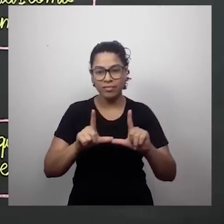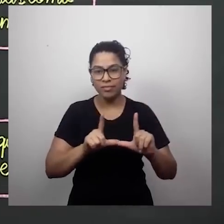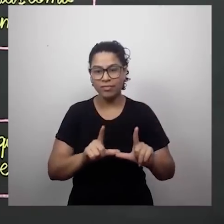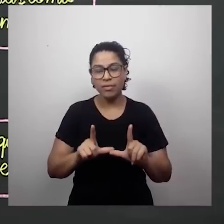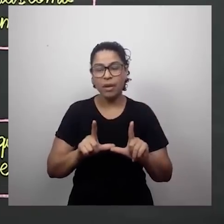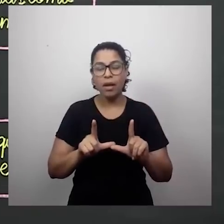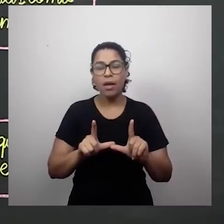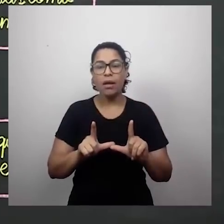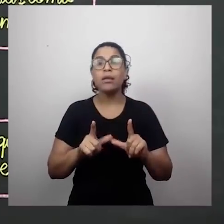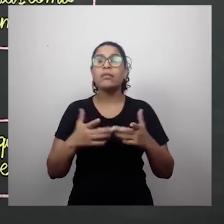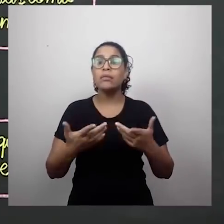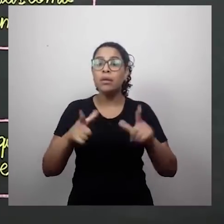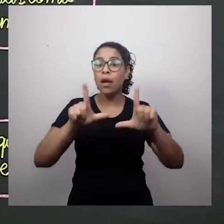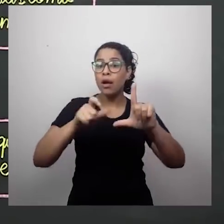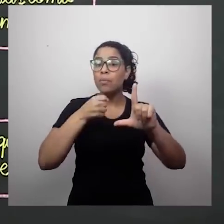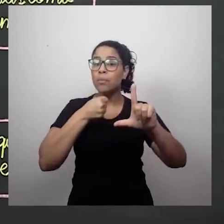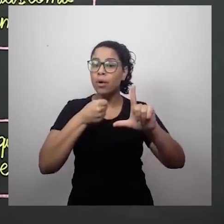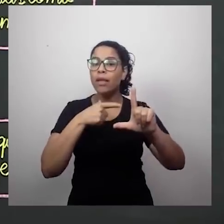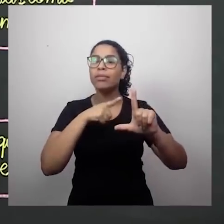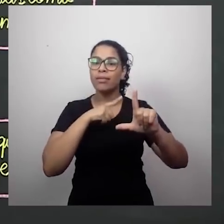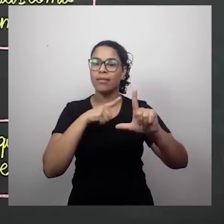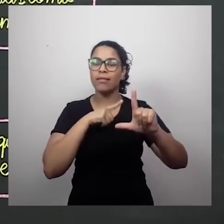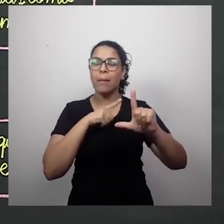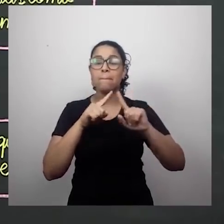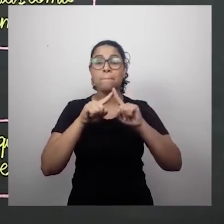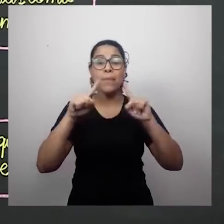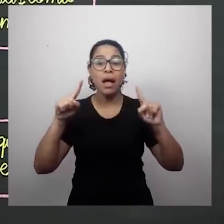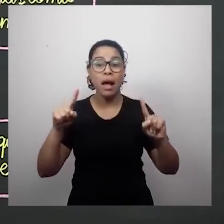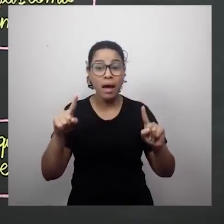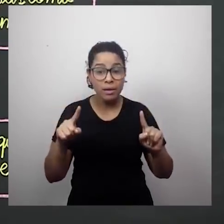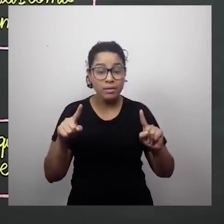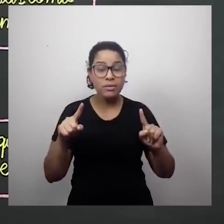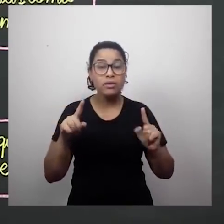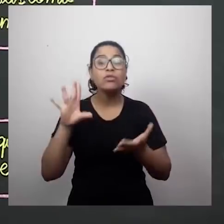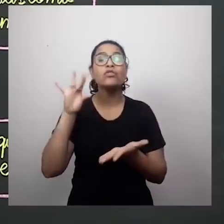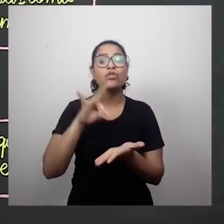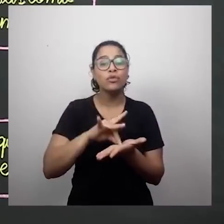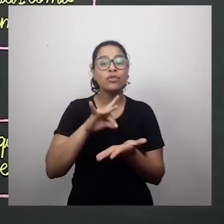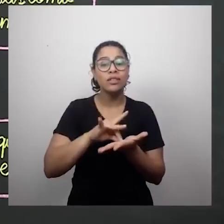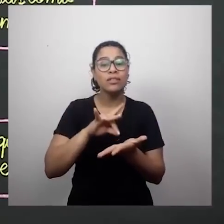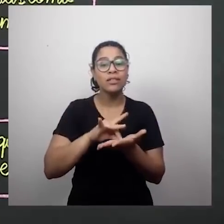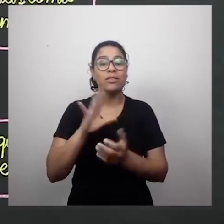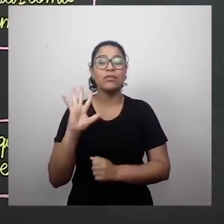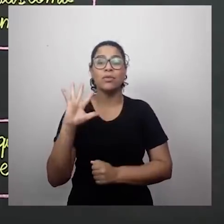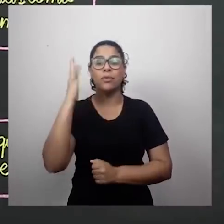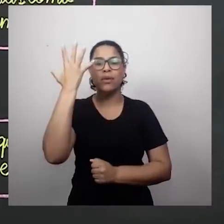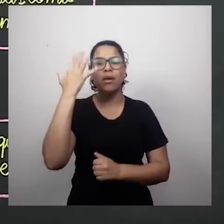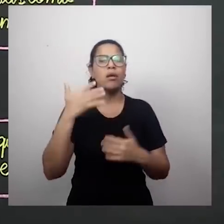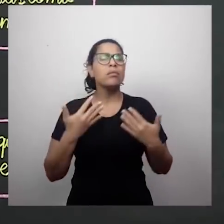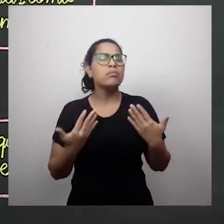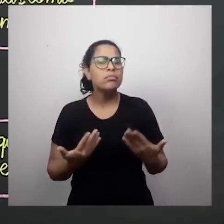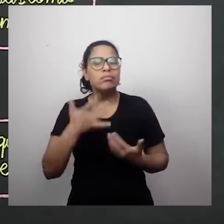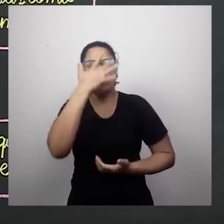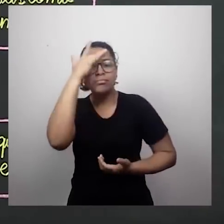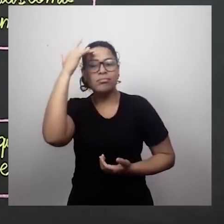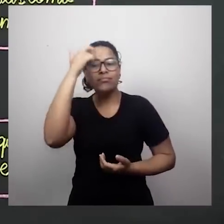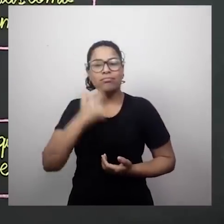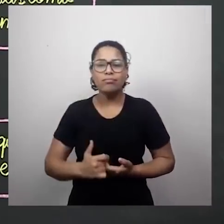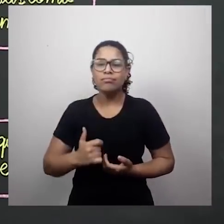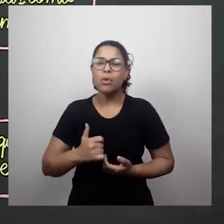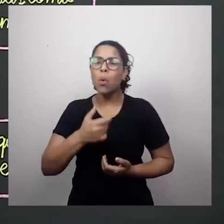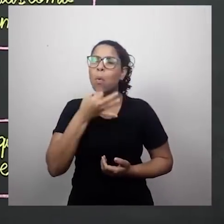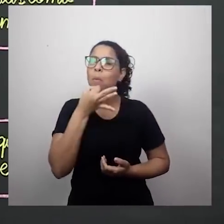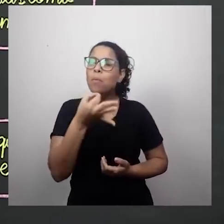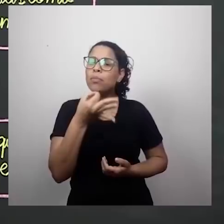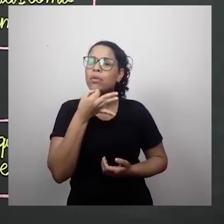A fotoreportagem também vai ter quadros, mas quadros reais. E como é que o jornalista se posiciona nesse momento? Qual é o ponto de